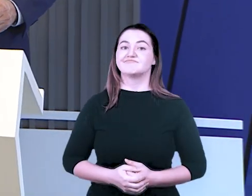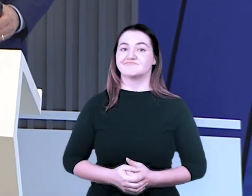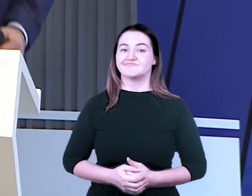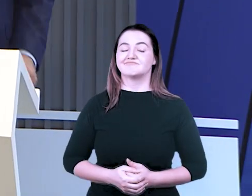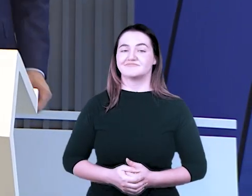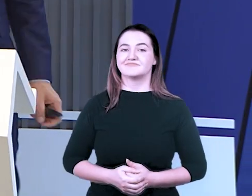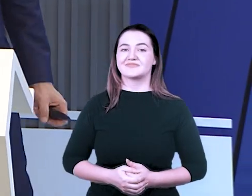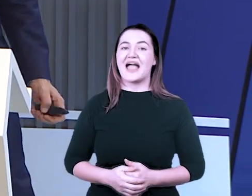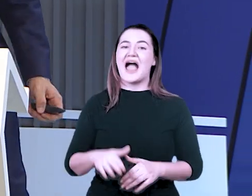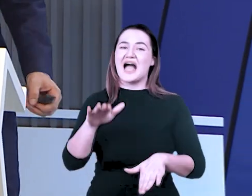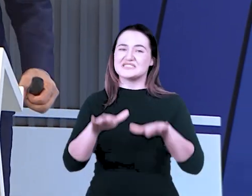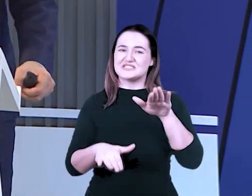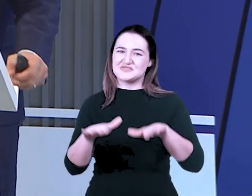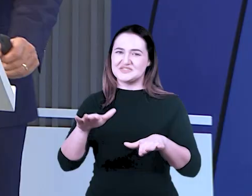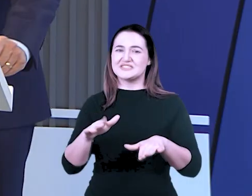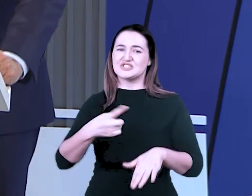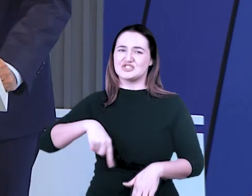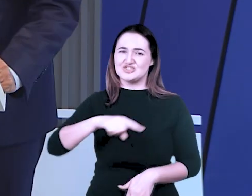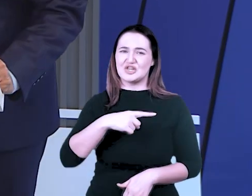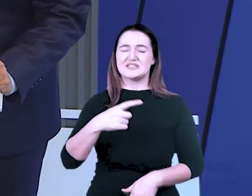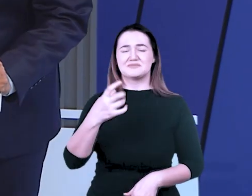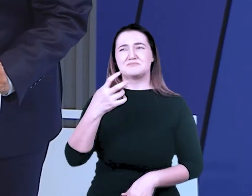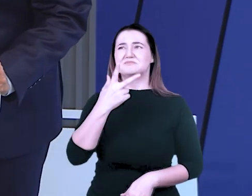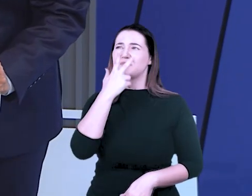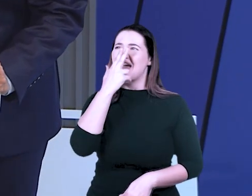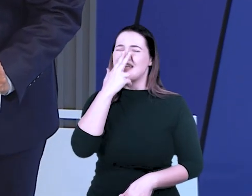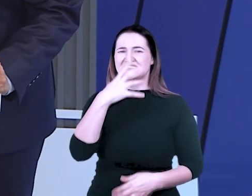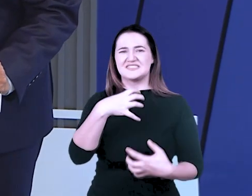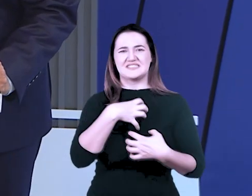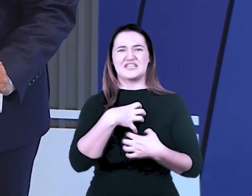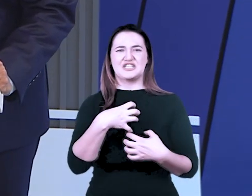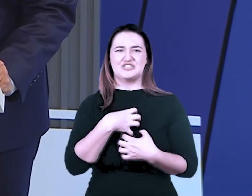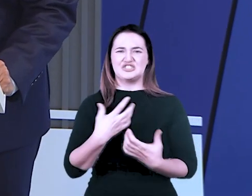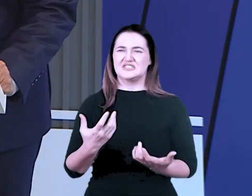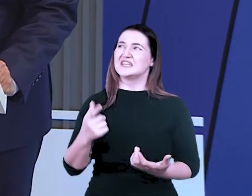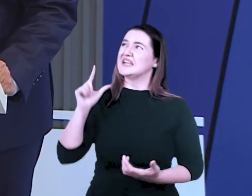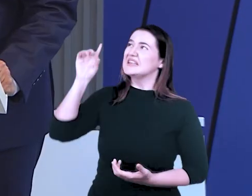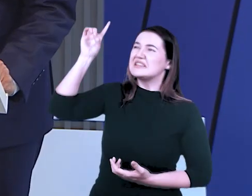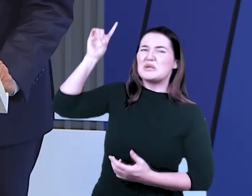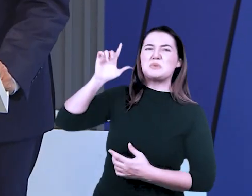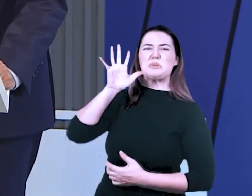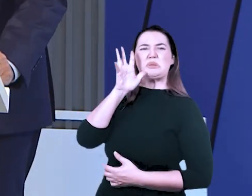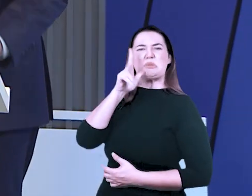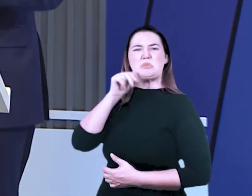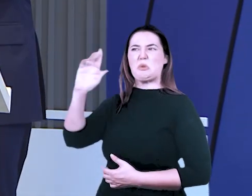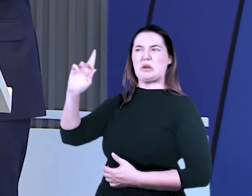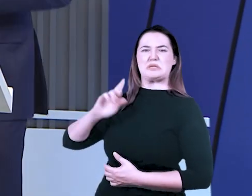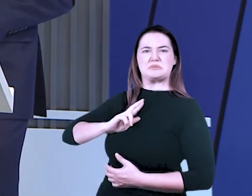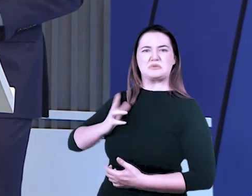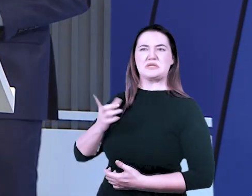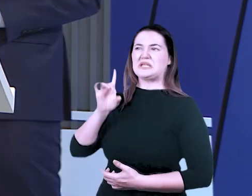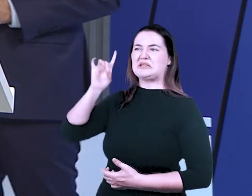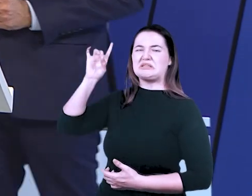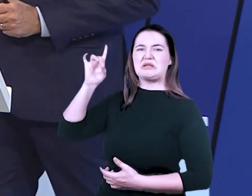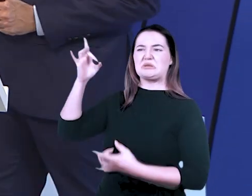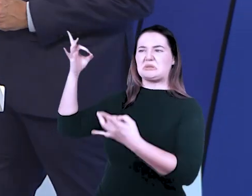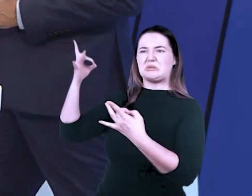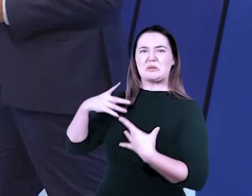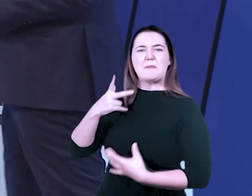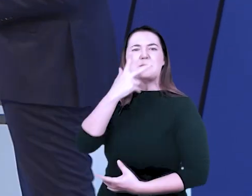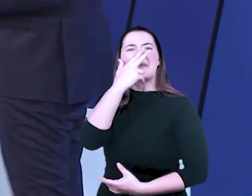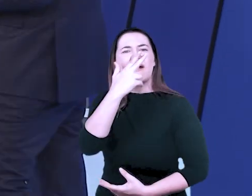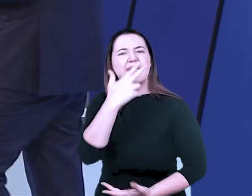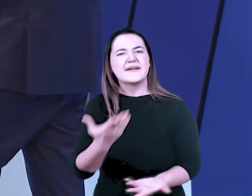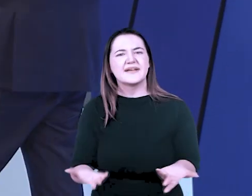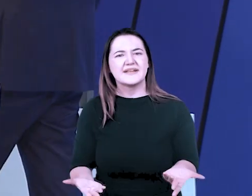Algumas vezes podemos nos incomodar com a atuação de Deus, mas eu gosto muito deste pensamento que